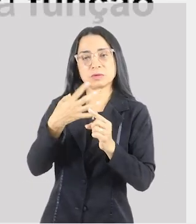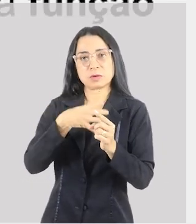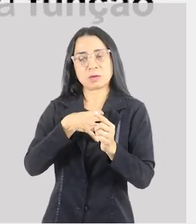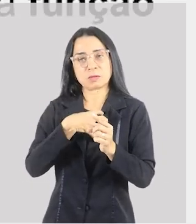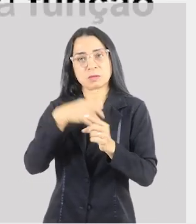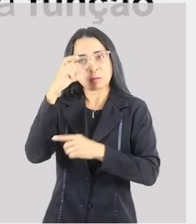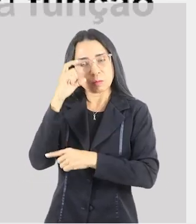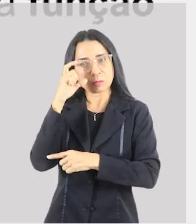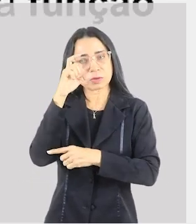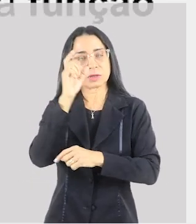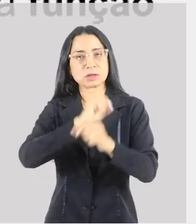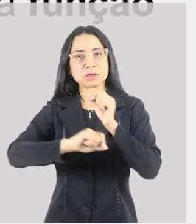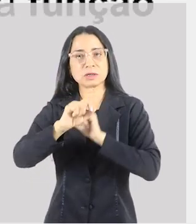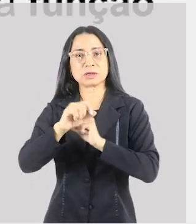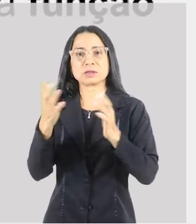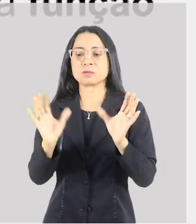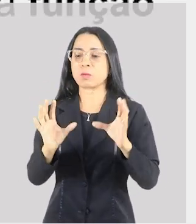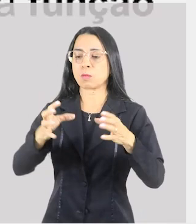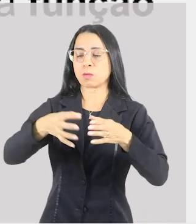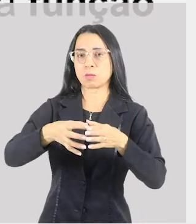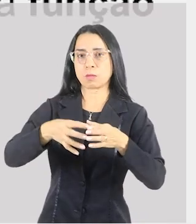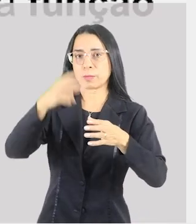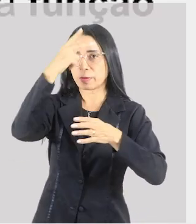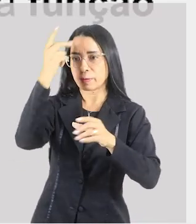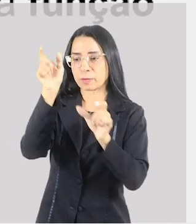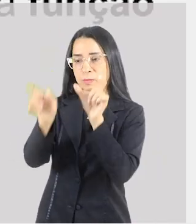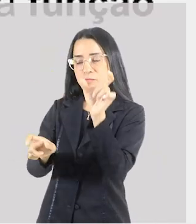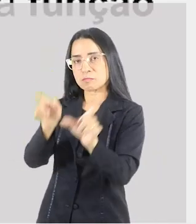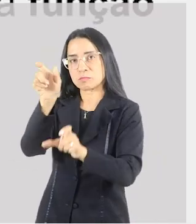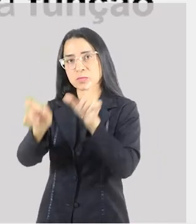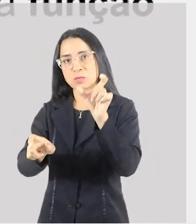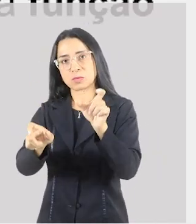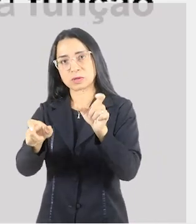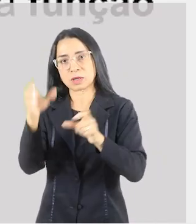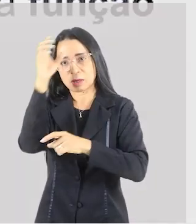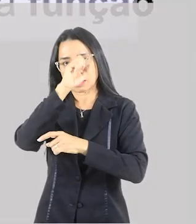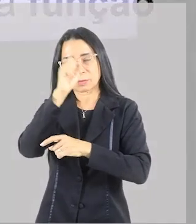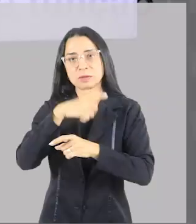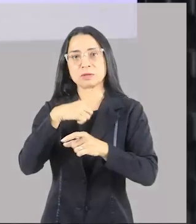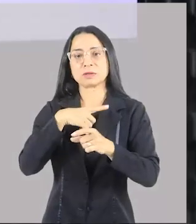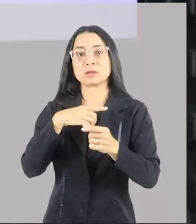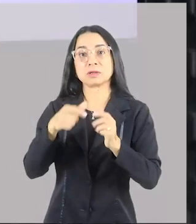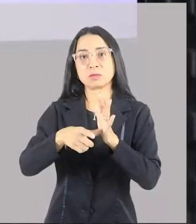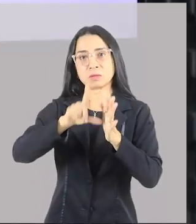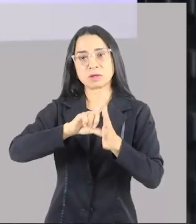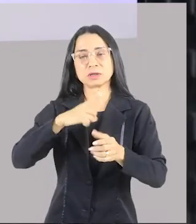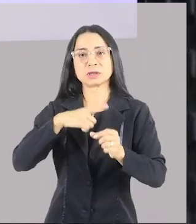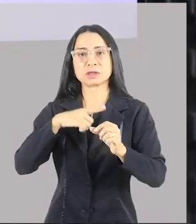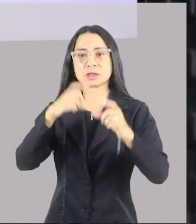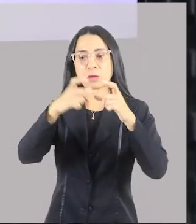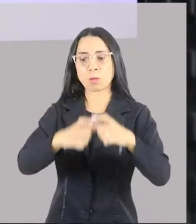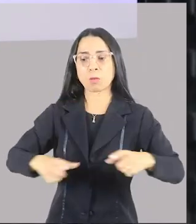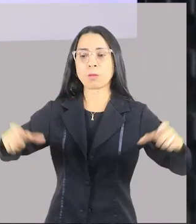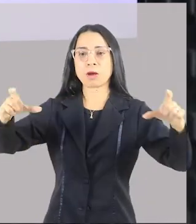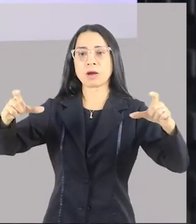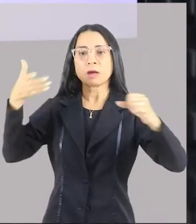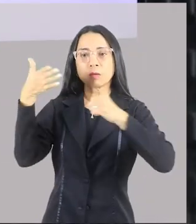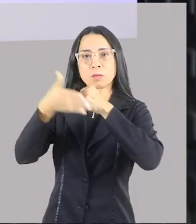coletividade. Vocês aprenderam lá nos princípios da administração pública que nós temos um macroprincípio